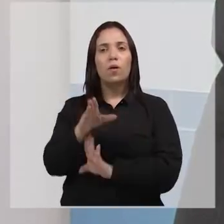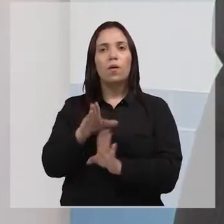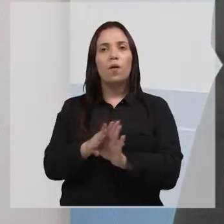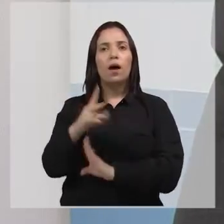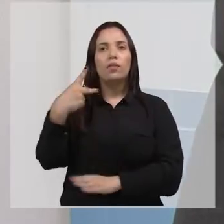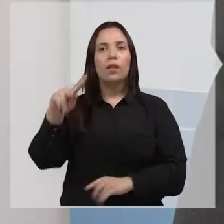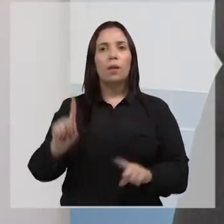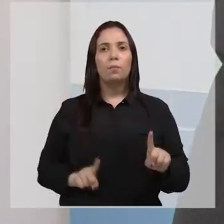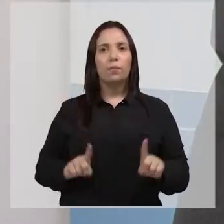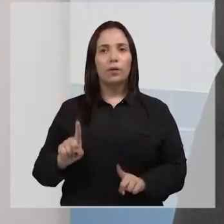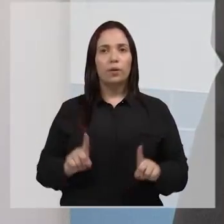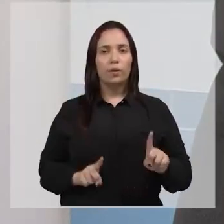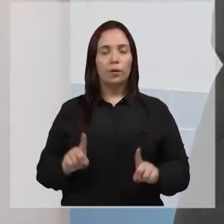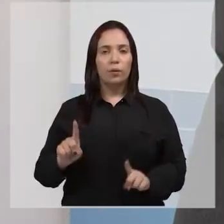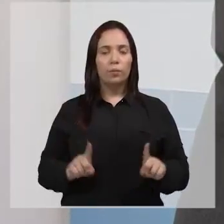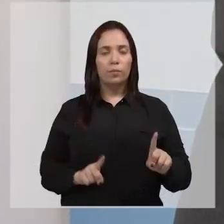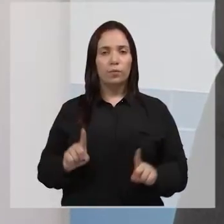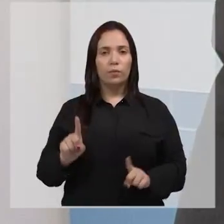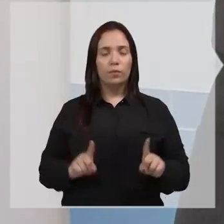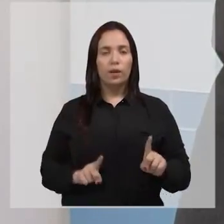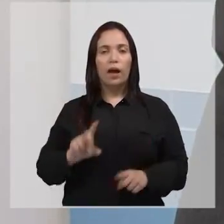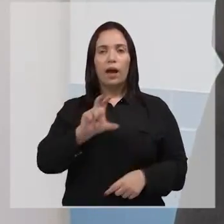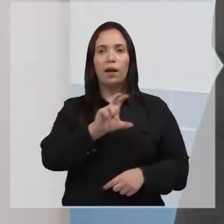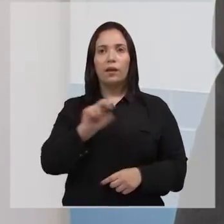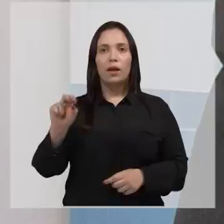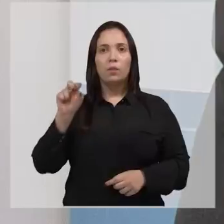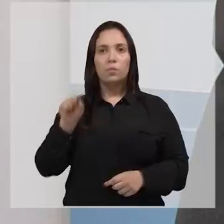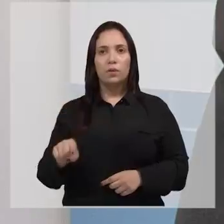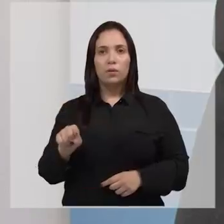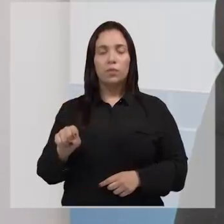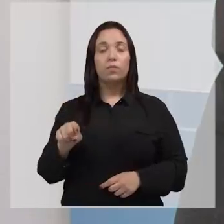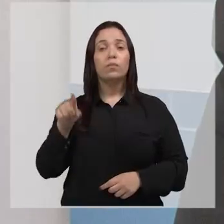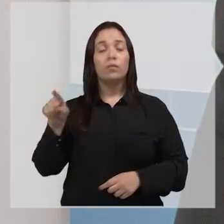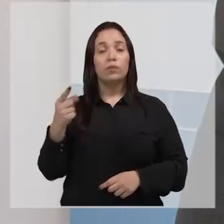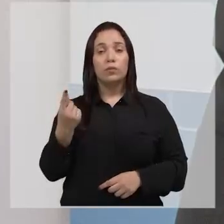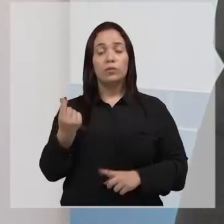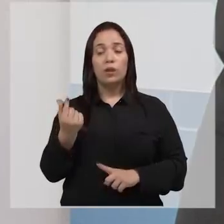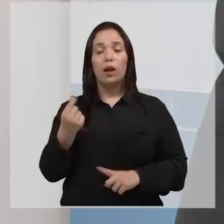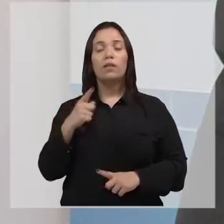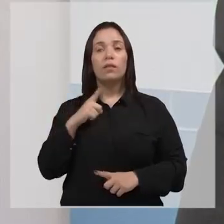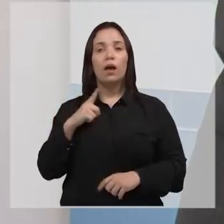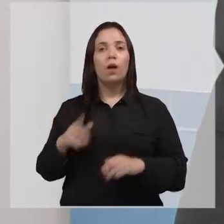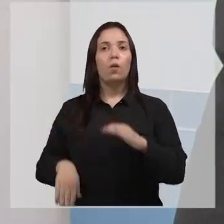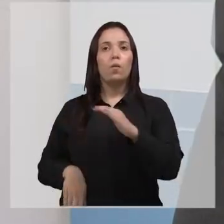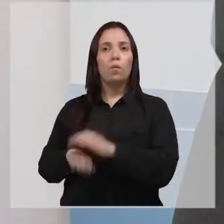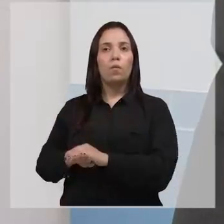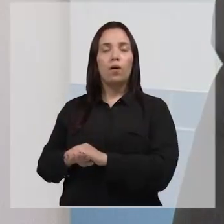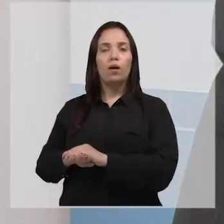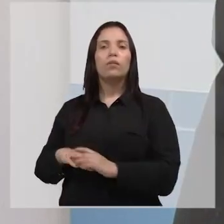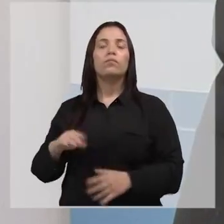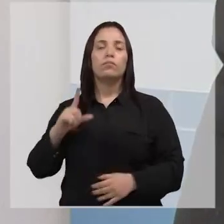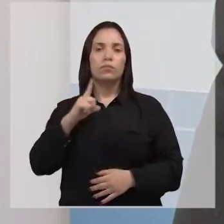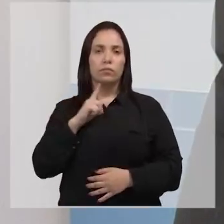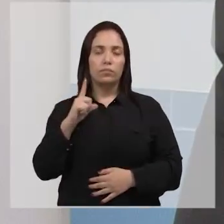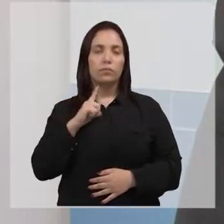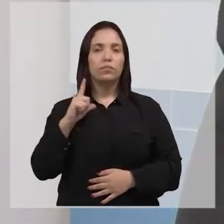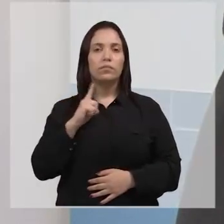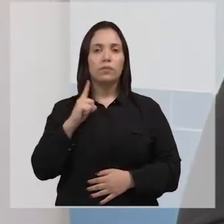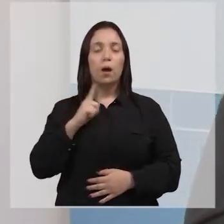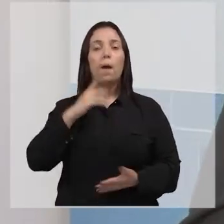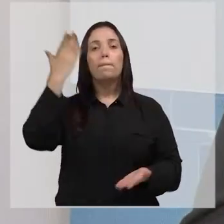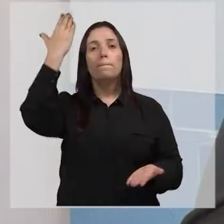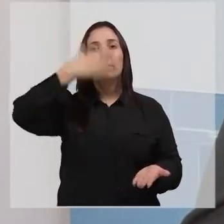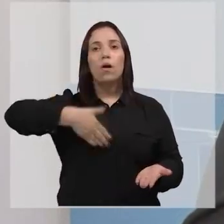dele, aqueles 500 mil reais, aquele dinheiro está guardado, confiscado, guardado como